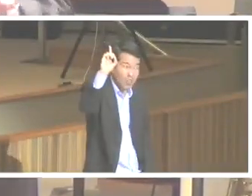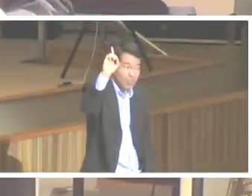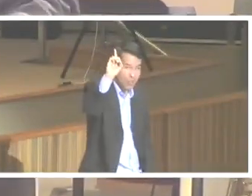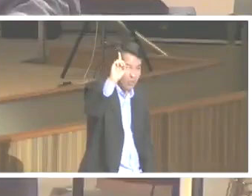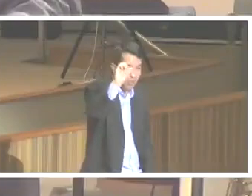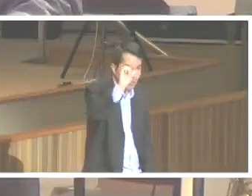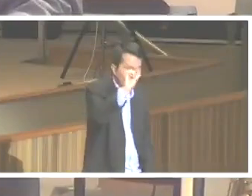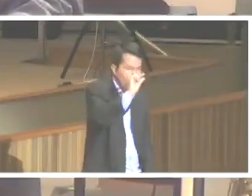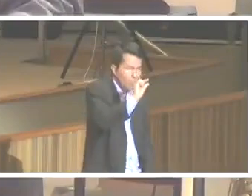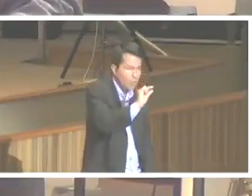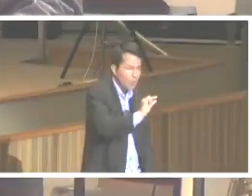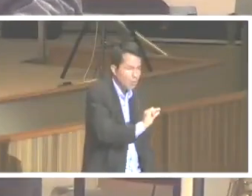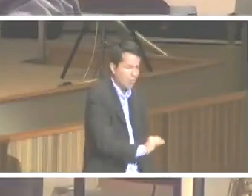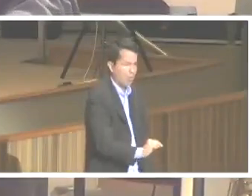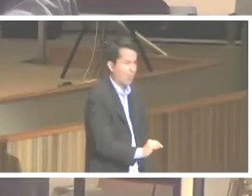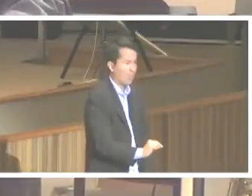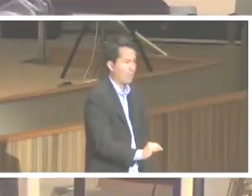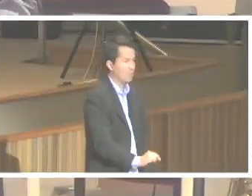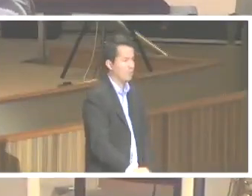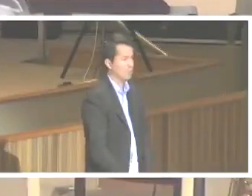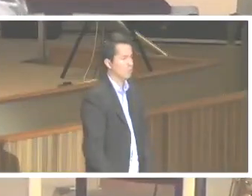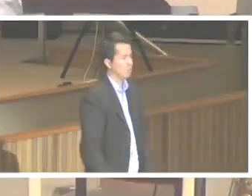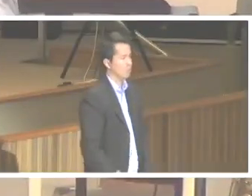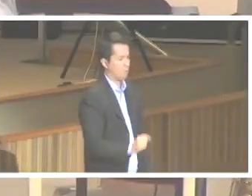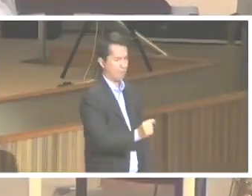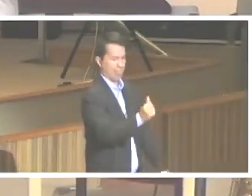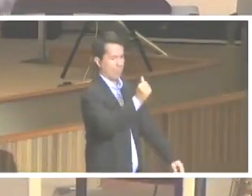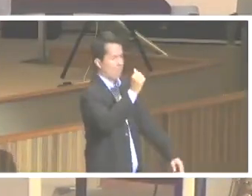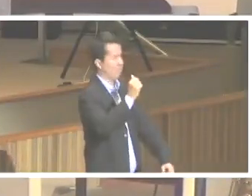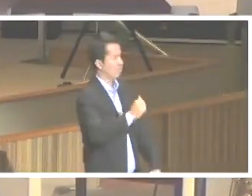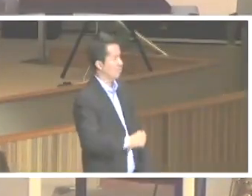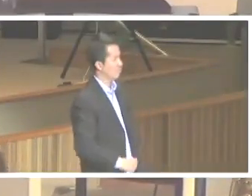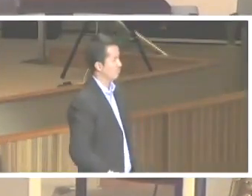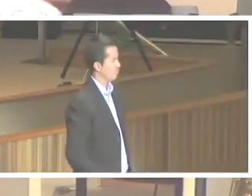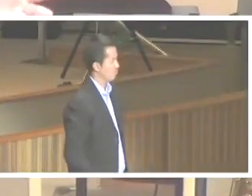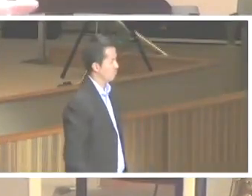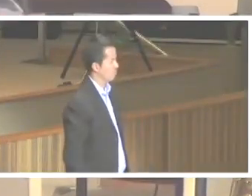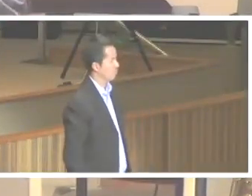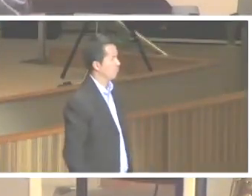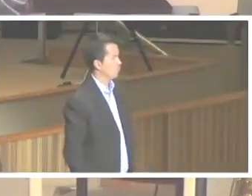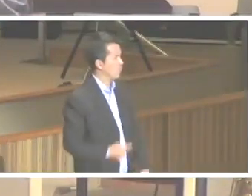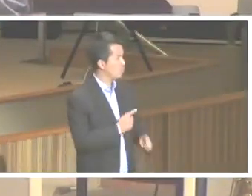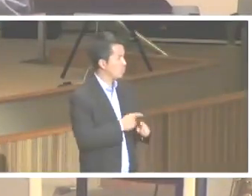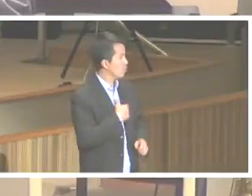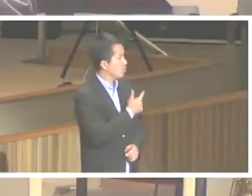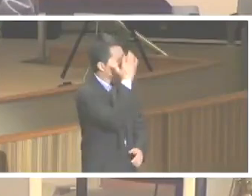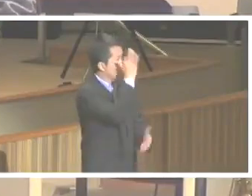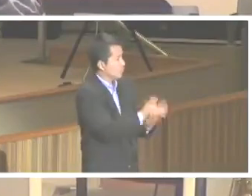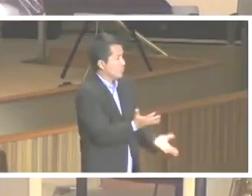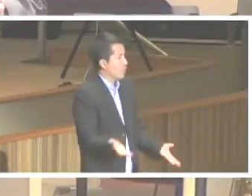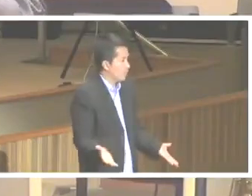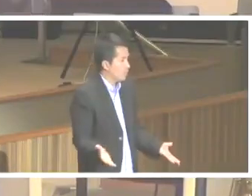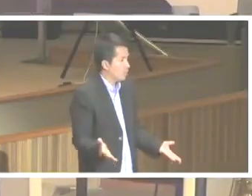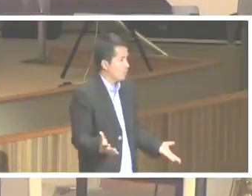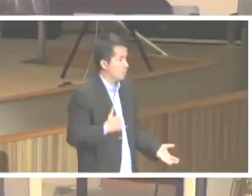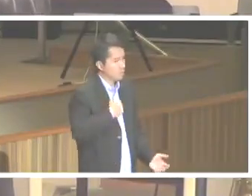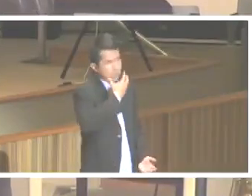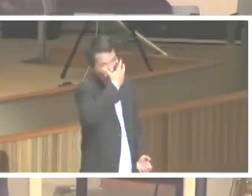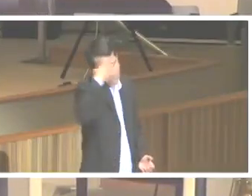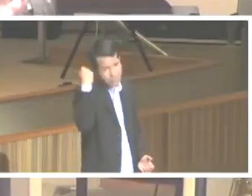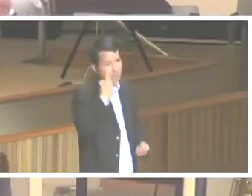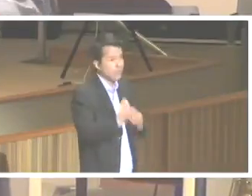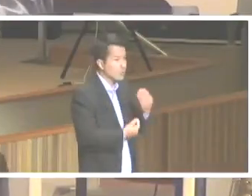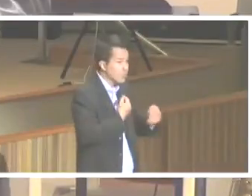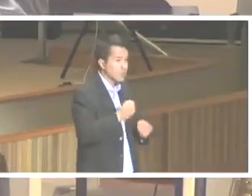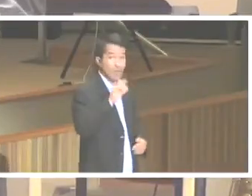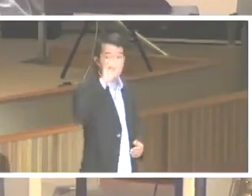credo apostólico nós perdemos a essência da boa notícia do evangelho nós deixamos de tomar posse